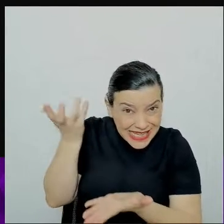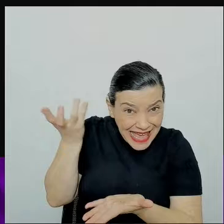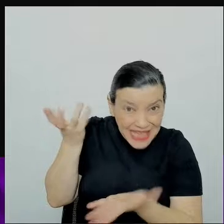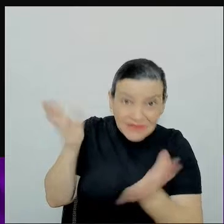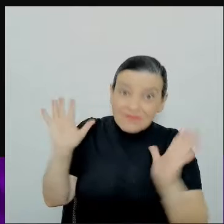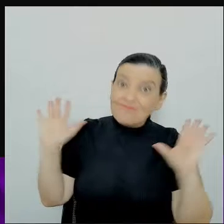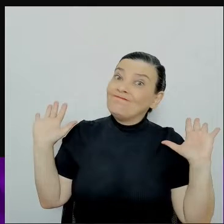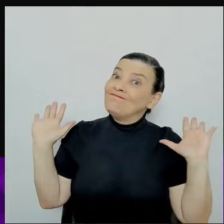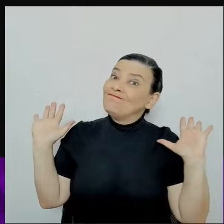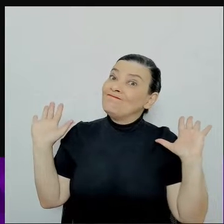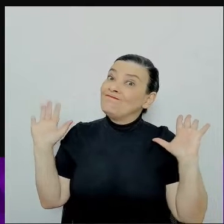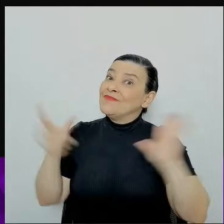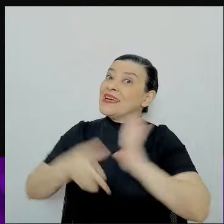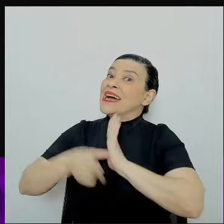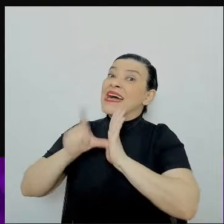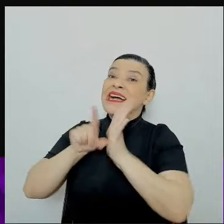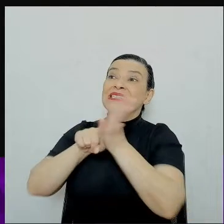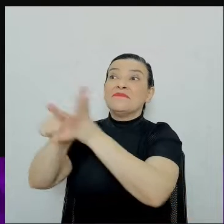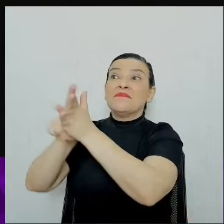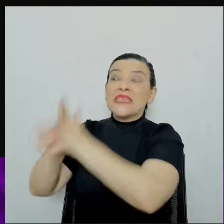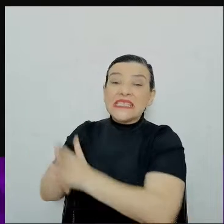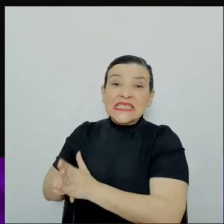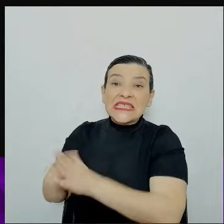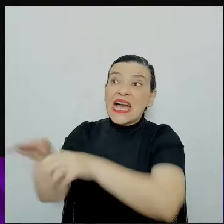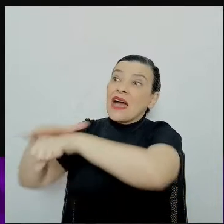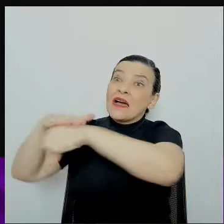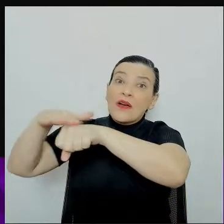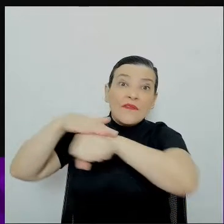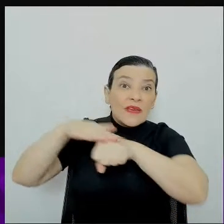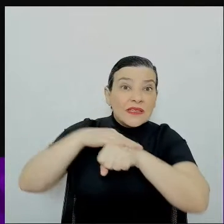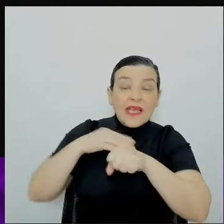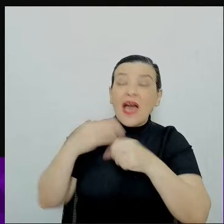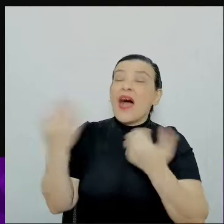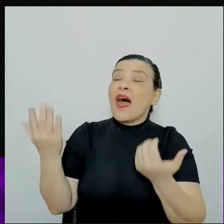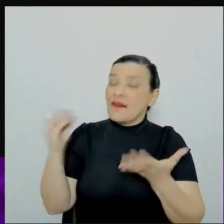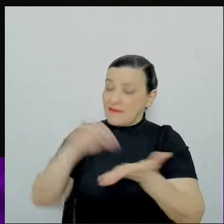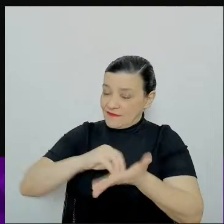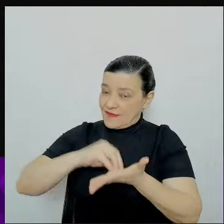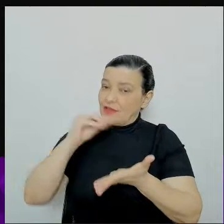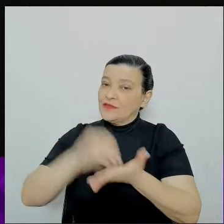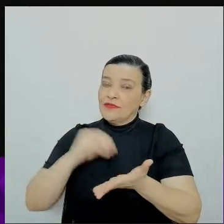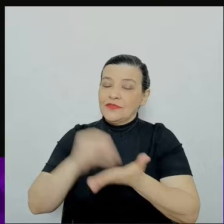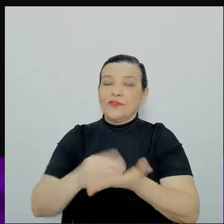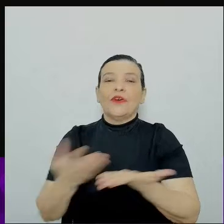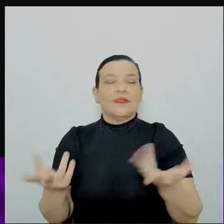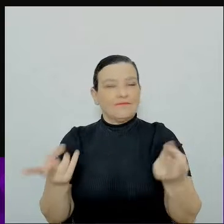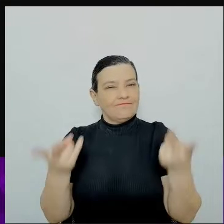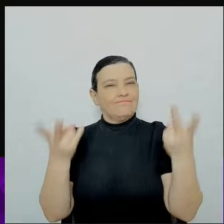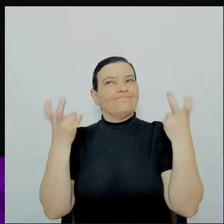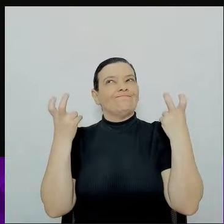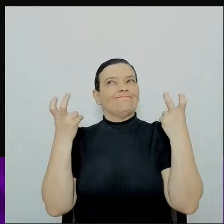que ele quer isso que a gente está entregando? Então, esse tipo de coisa vai mudando cada vez mais a nossa percepção também.